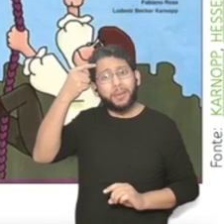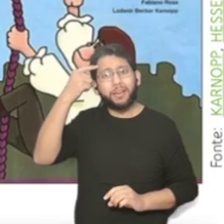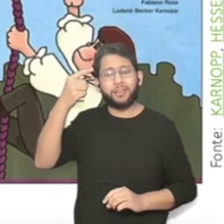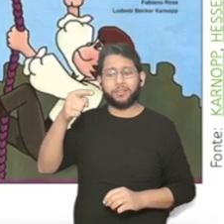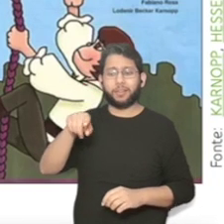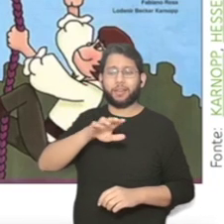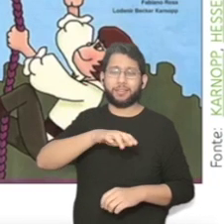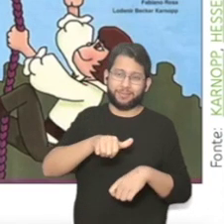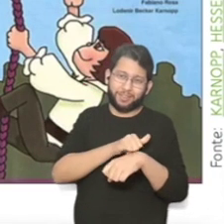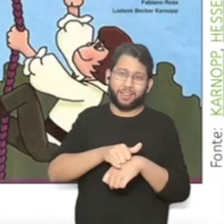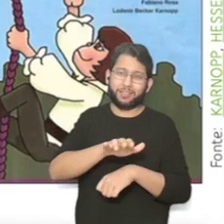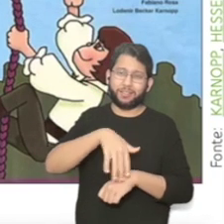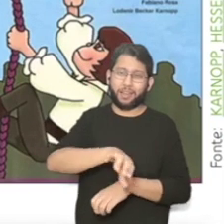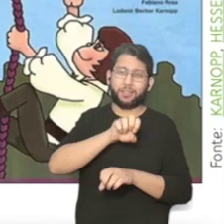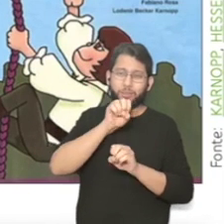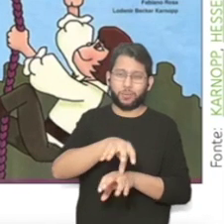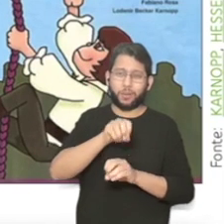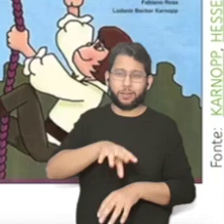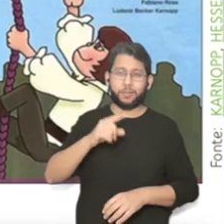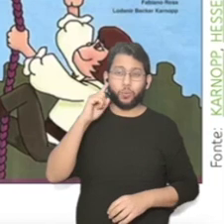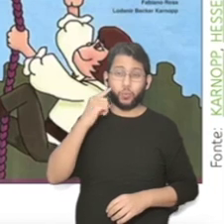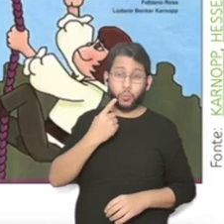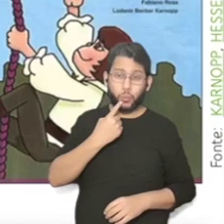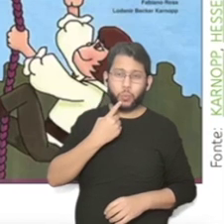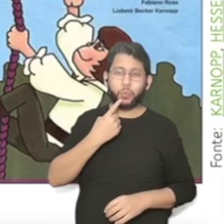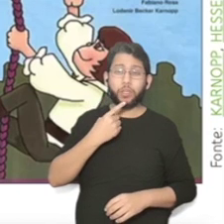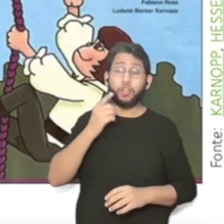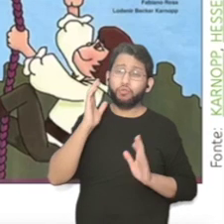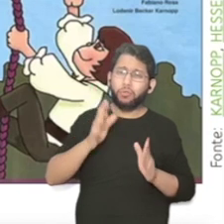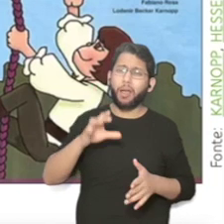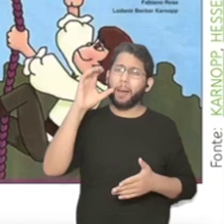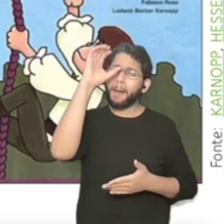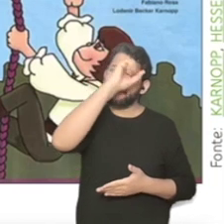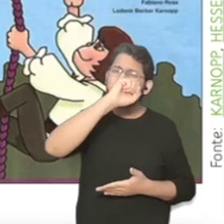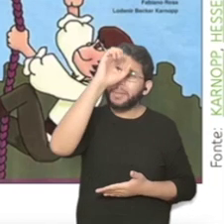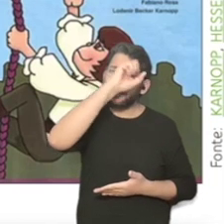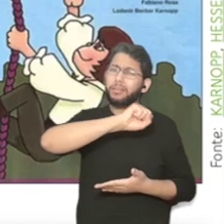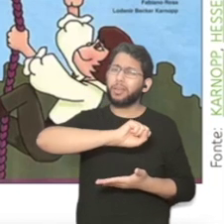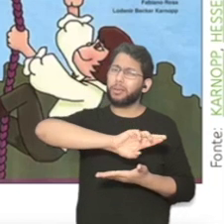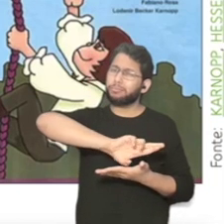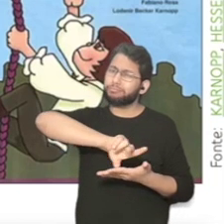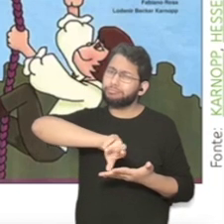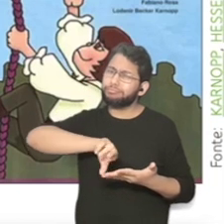o conhecimento acumulado para a educação de surdos deveria ser